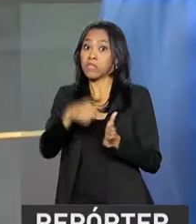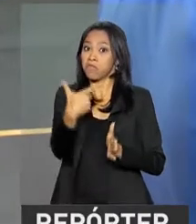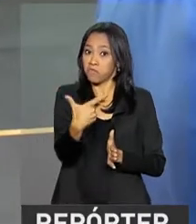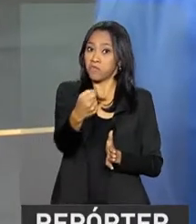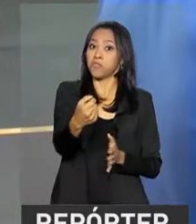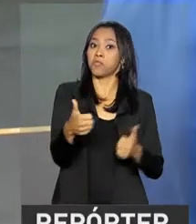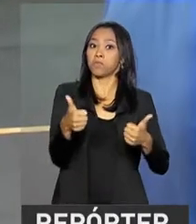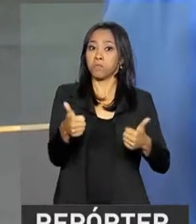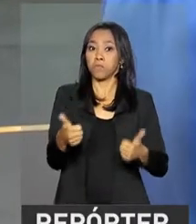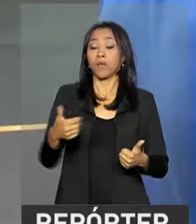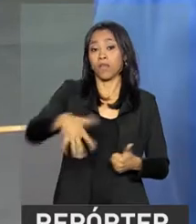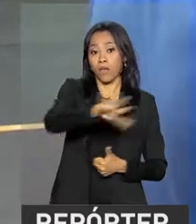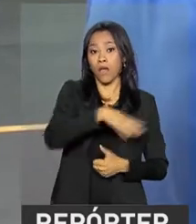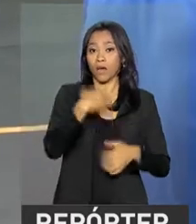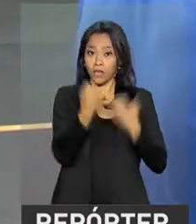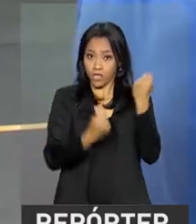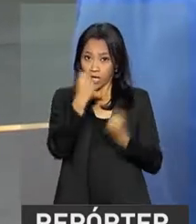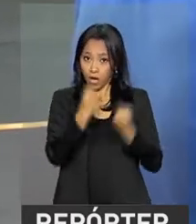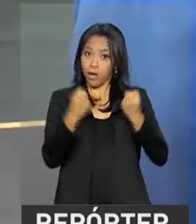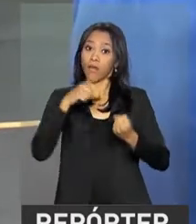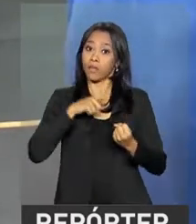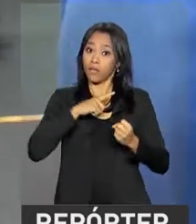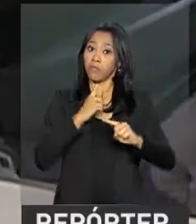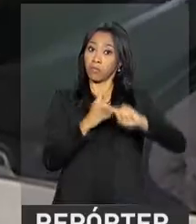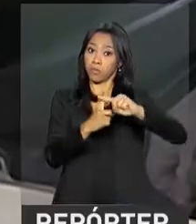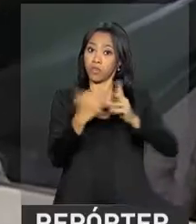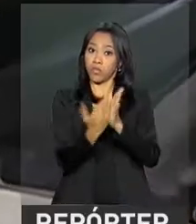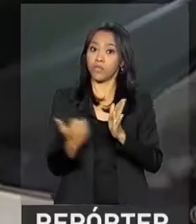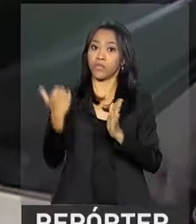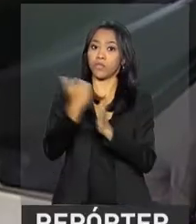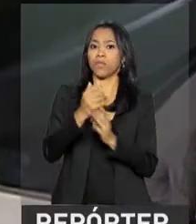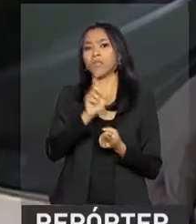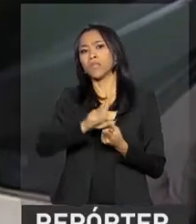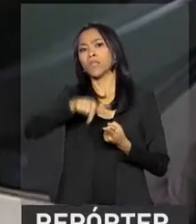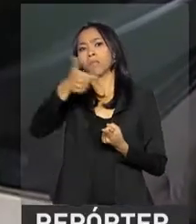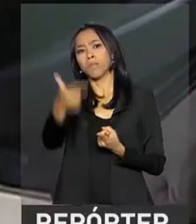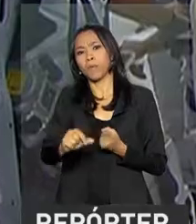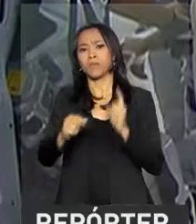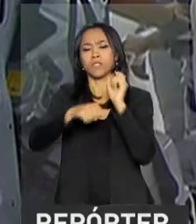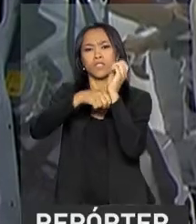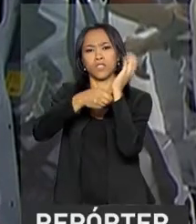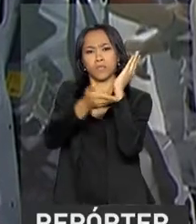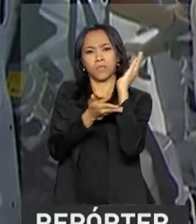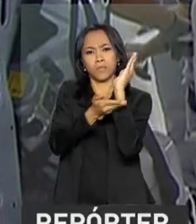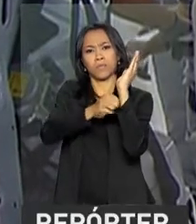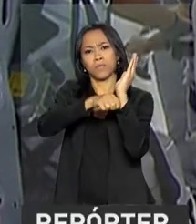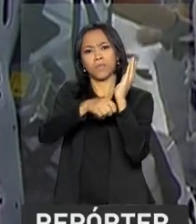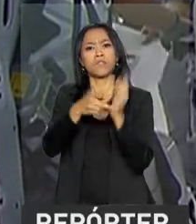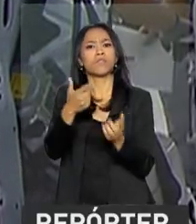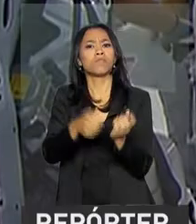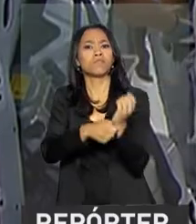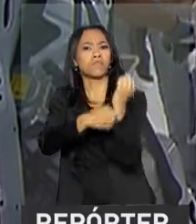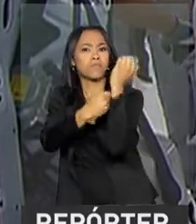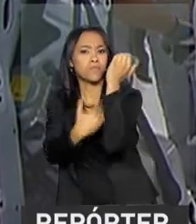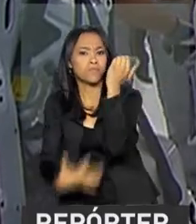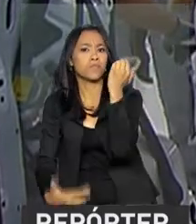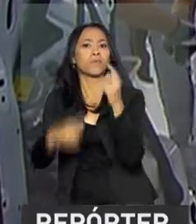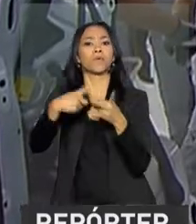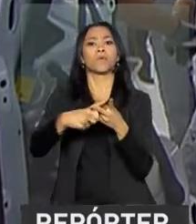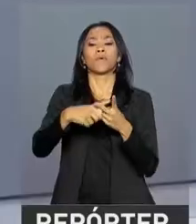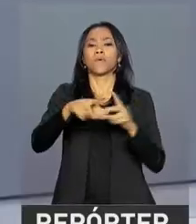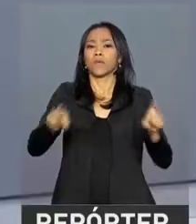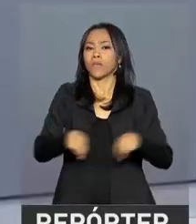exerceu a maior influência positiva seguida pelas indústrias extrativas de equipamentos de informática produtos eletrônicos